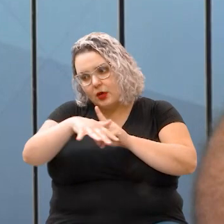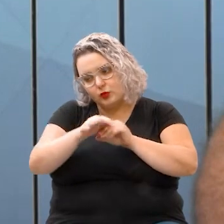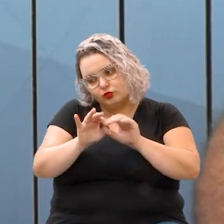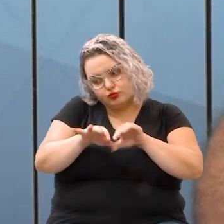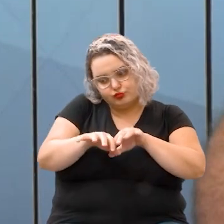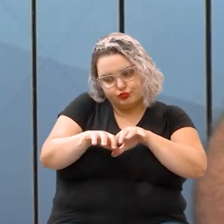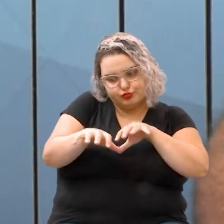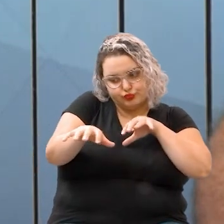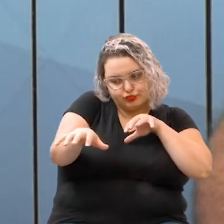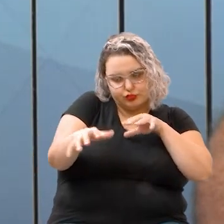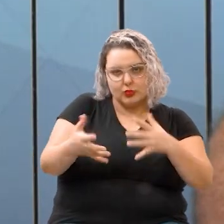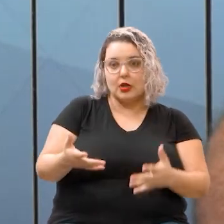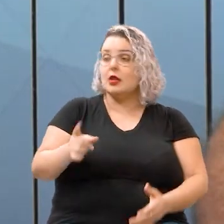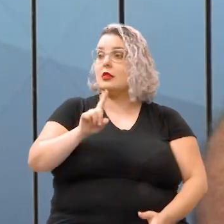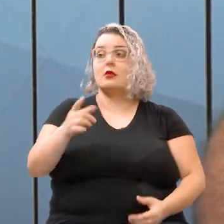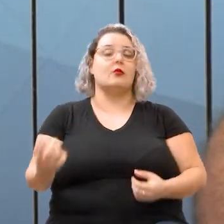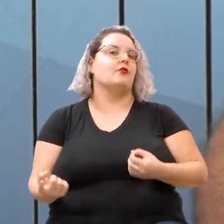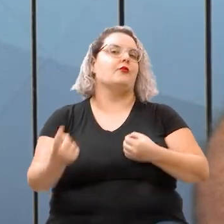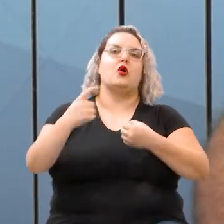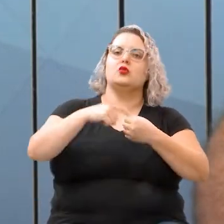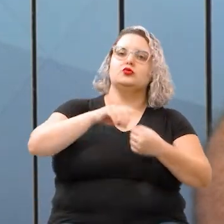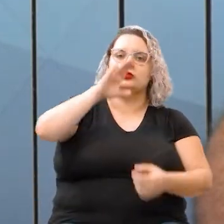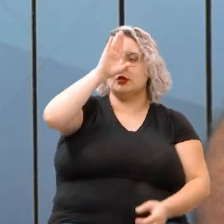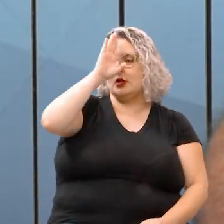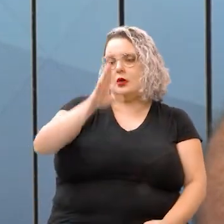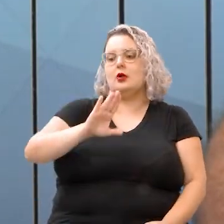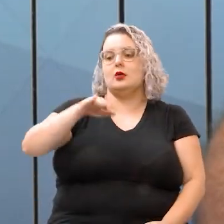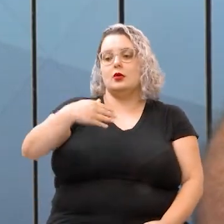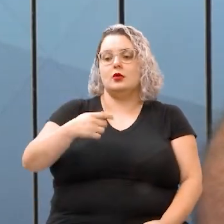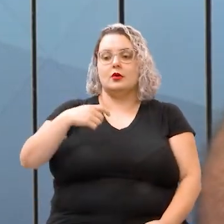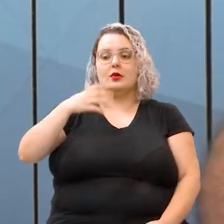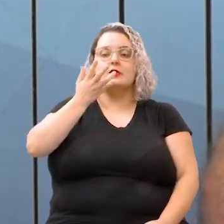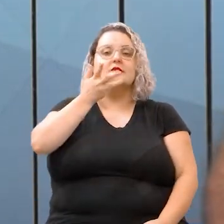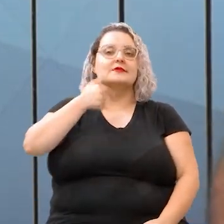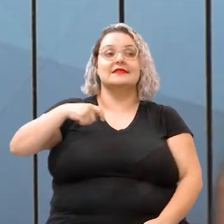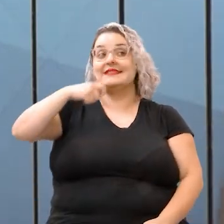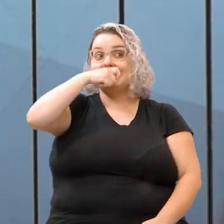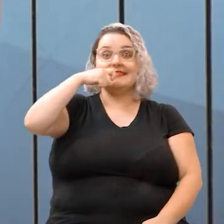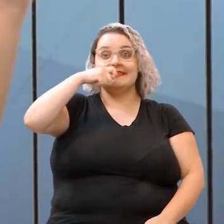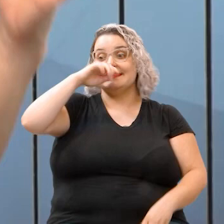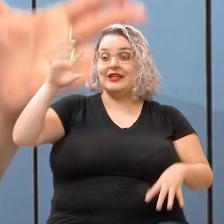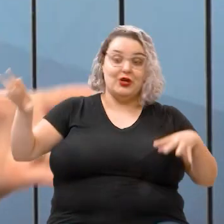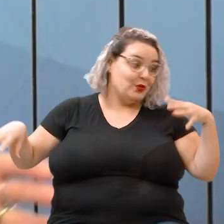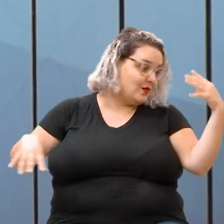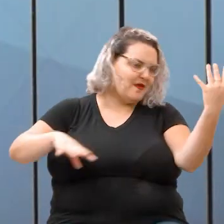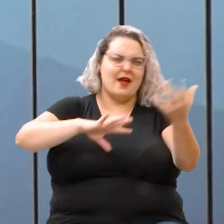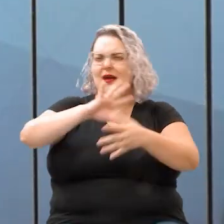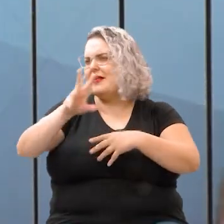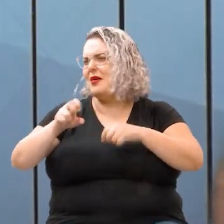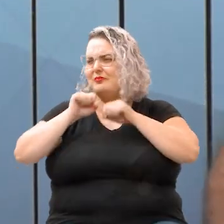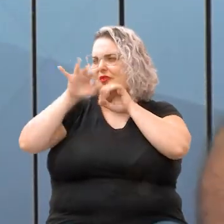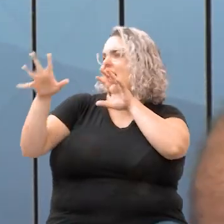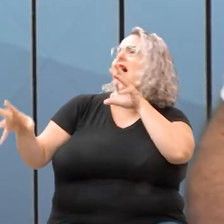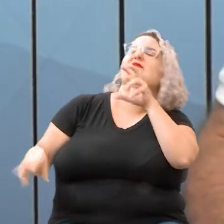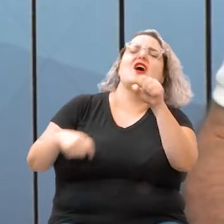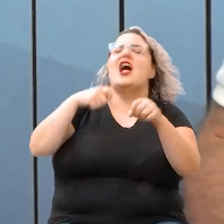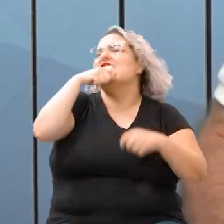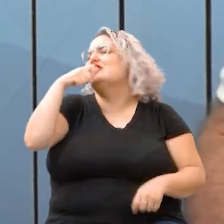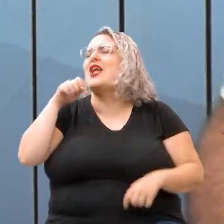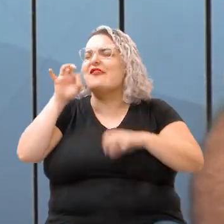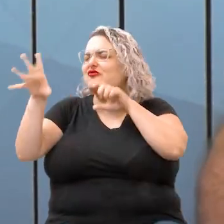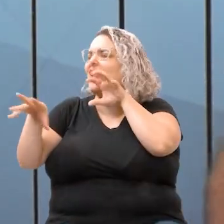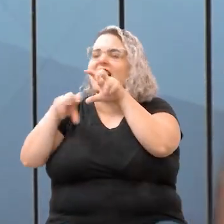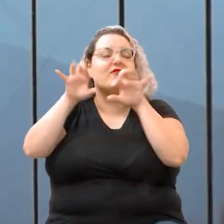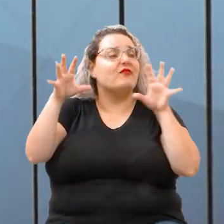gente não voltou de imediato, porque as crianças, quando vão escovar o dentinho, voa saliva, né? Um conversa com o outro, Sim.